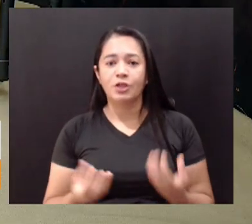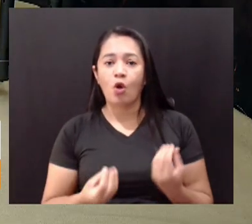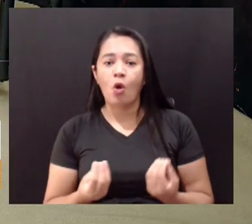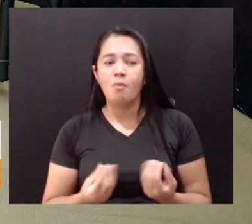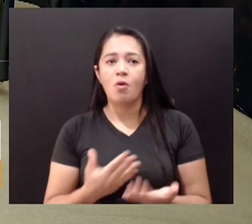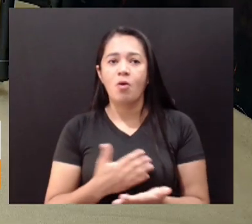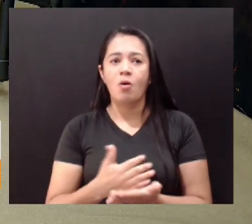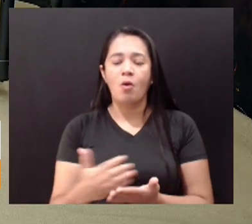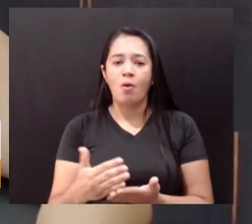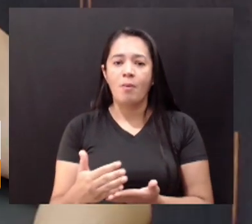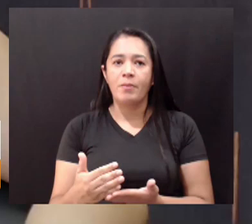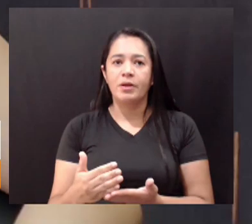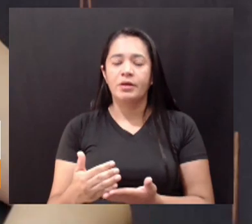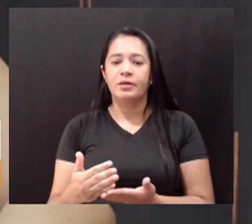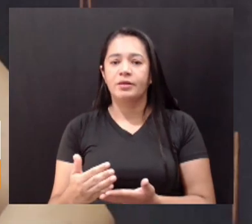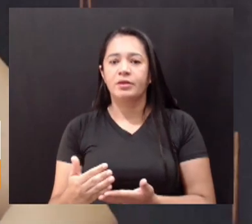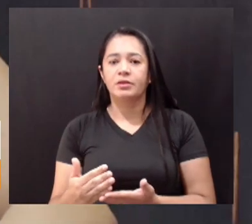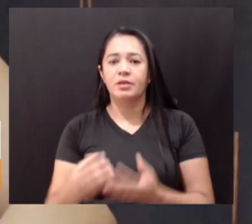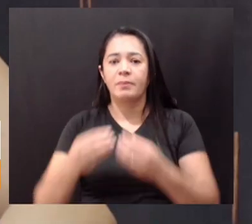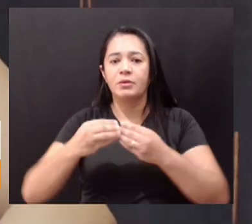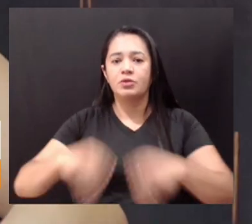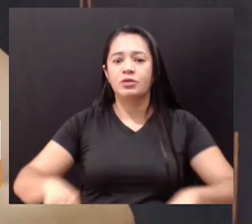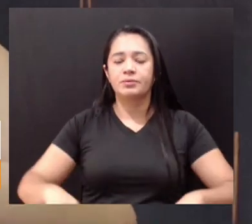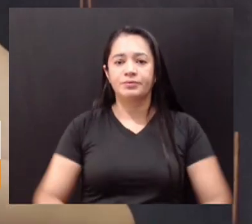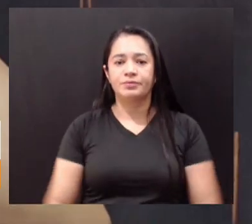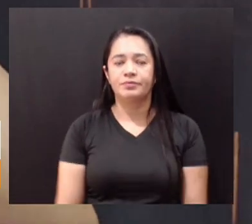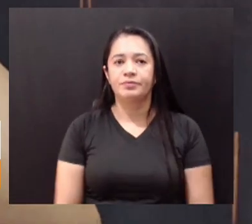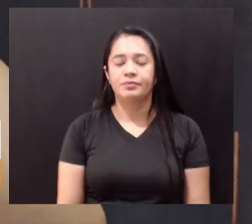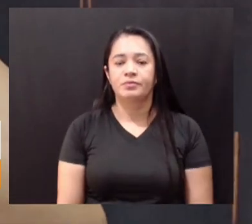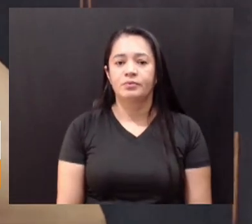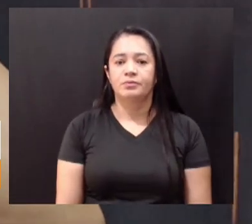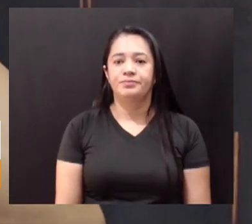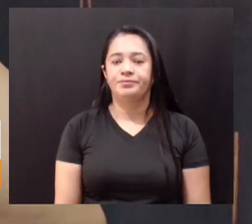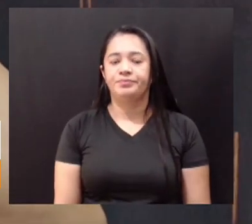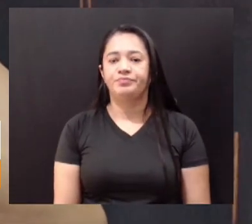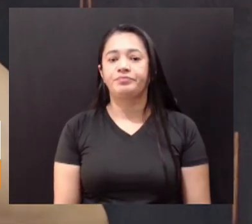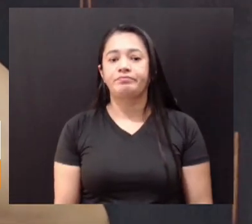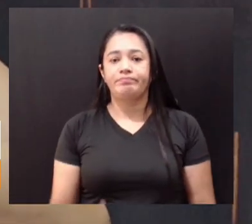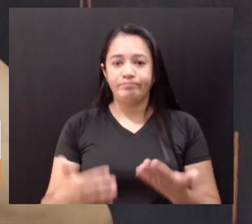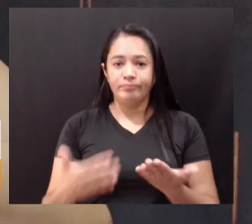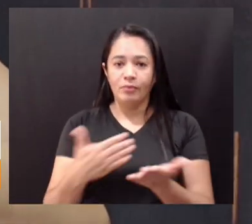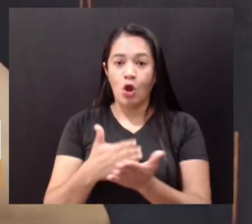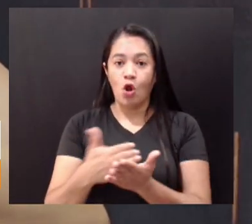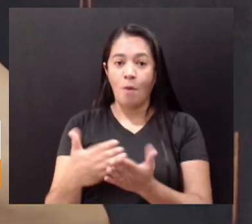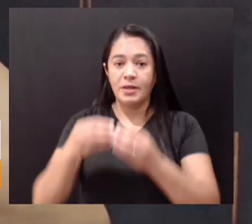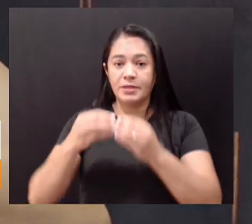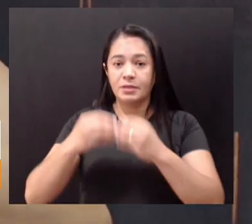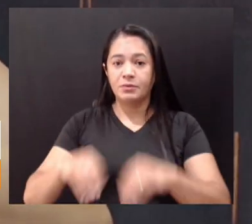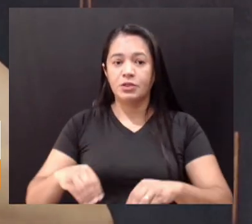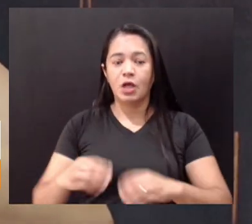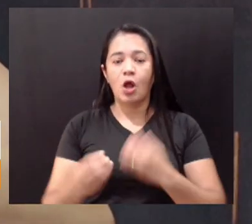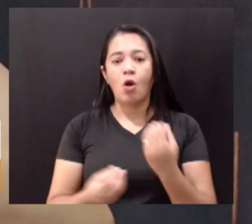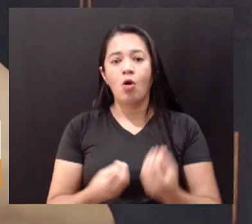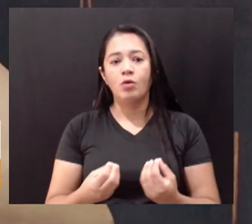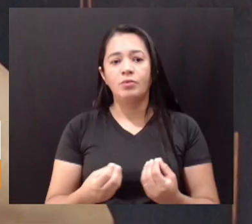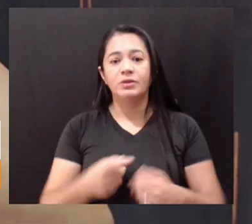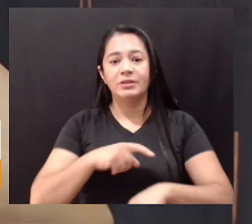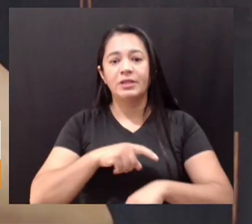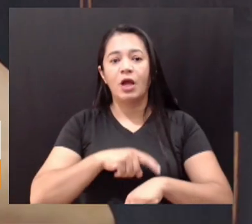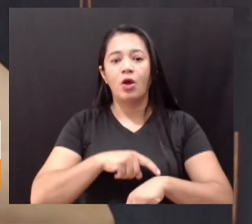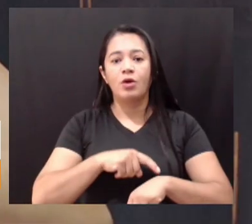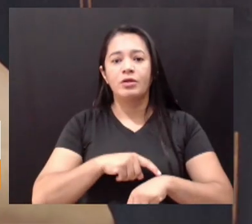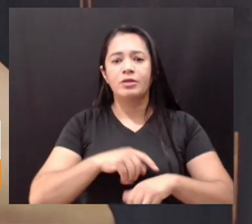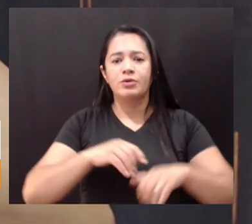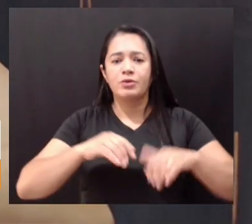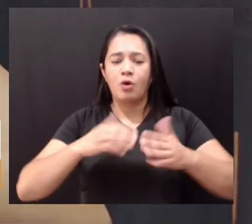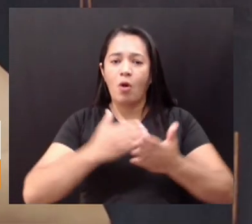ser prejudicial? Então, começa a ser prejudicial na medida em que isso vai trazendo um sofrimento muito grande